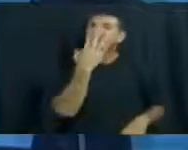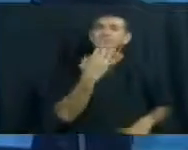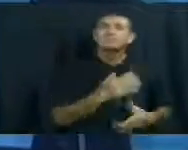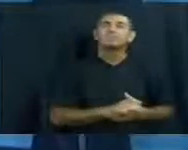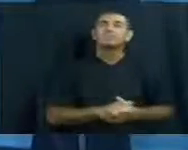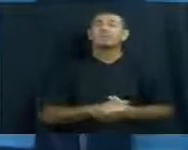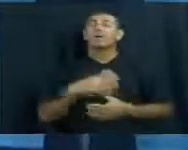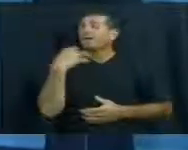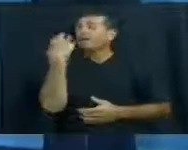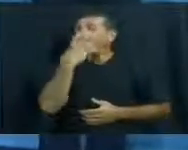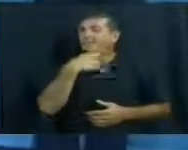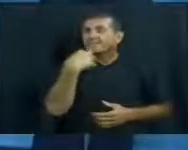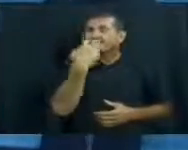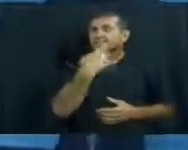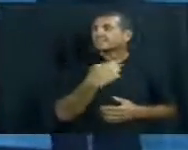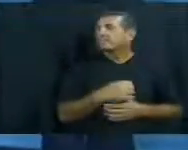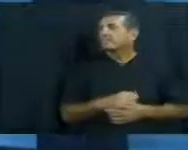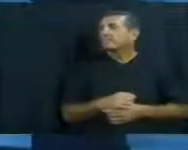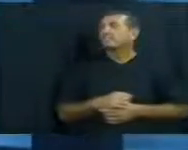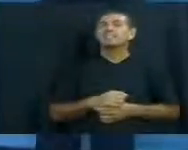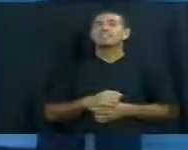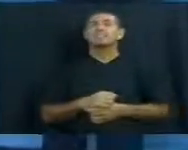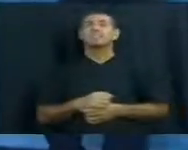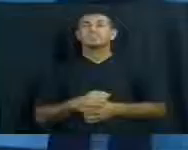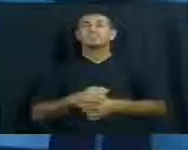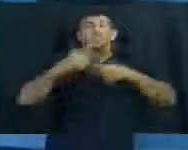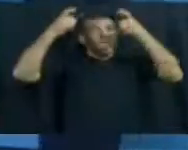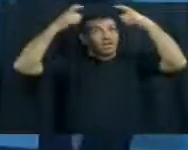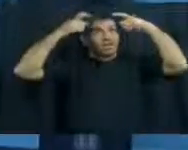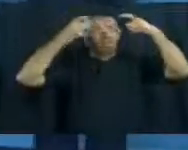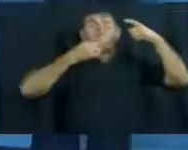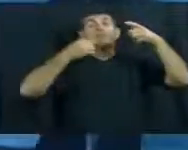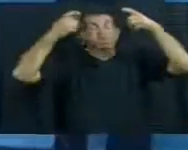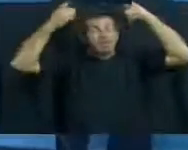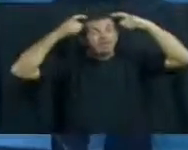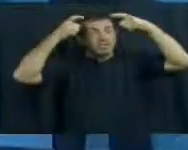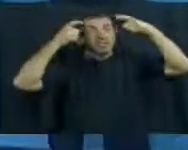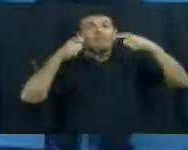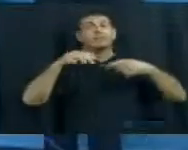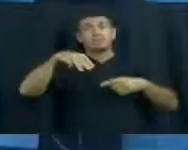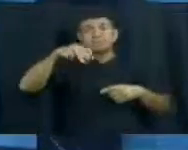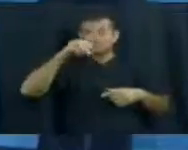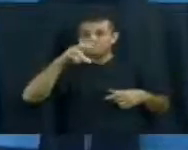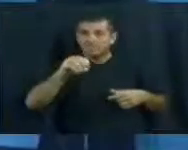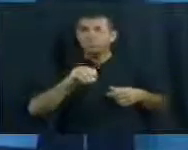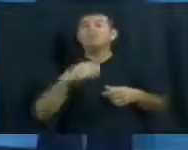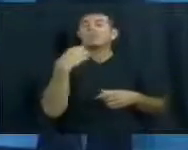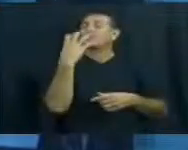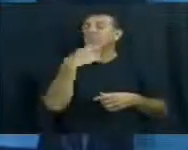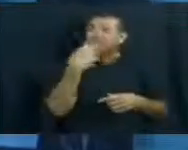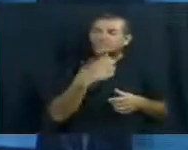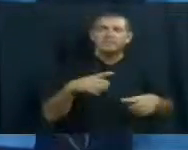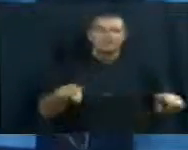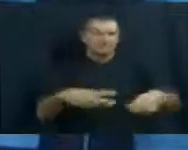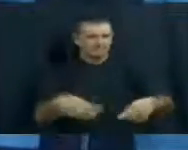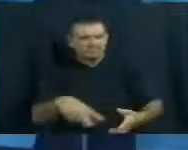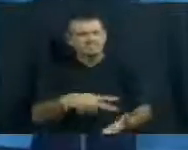galera cantando. Gutão vai estar lá em cima do trio. É. A rainha também. Exatamente. Só no samba-samba. Nossos